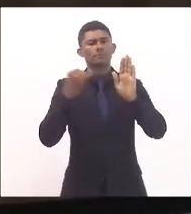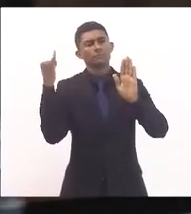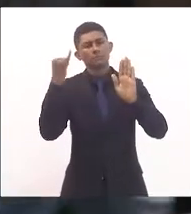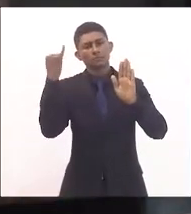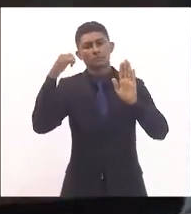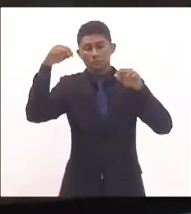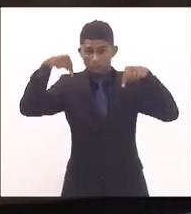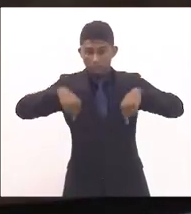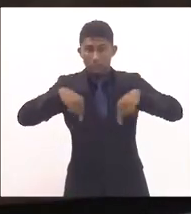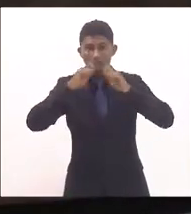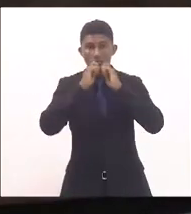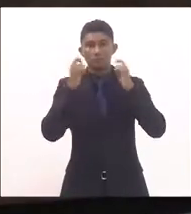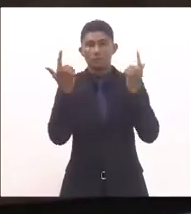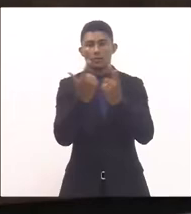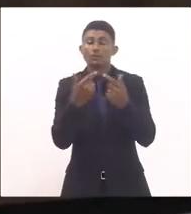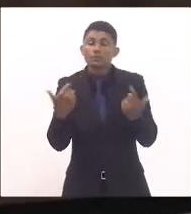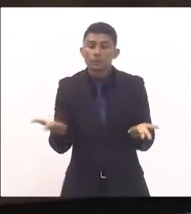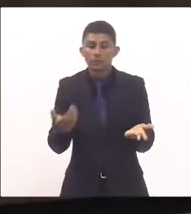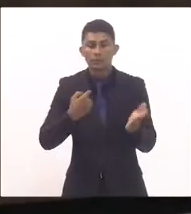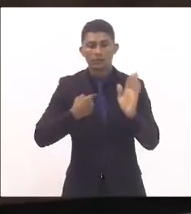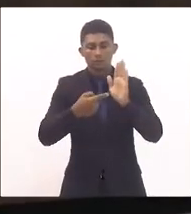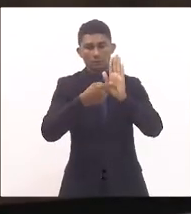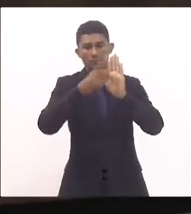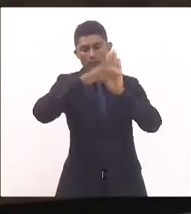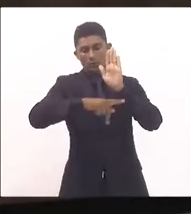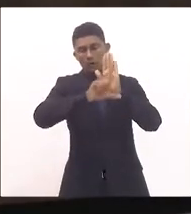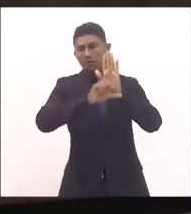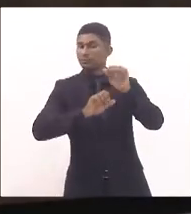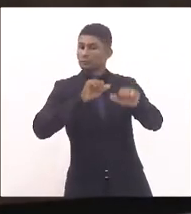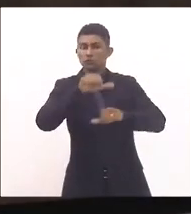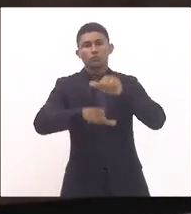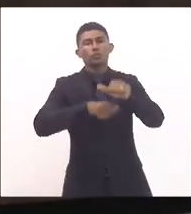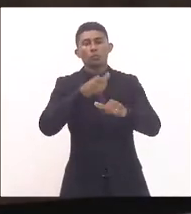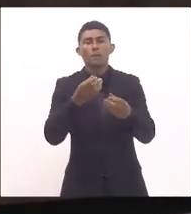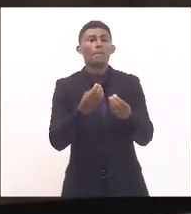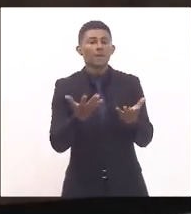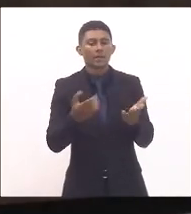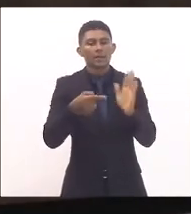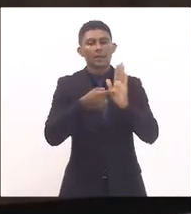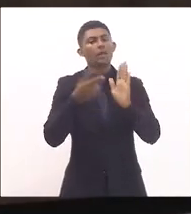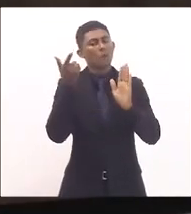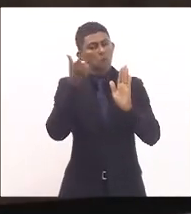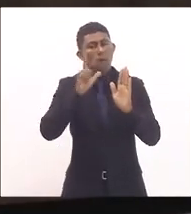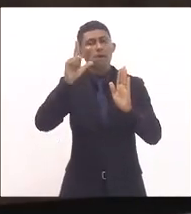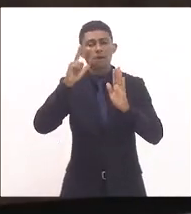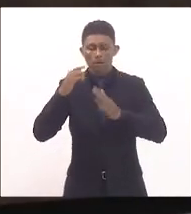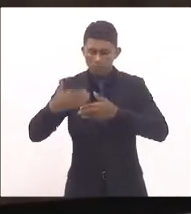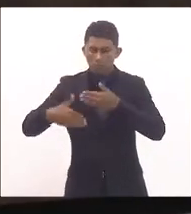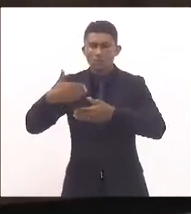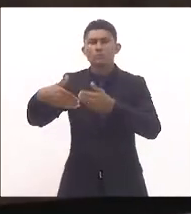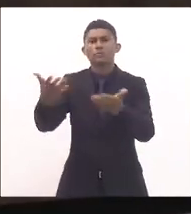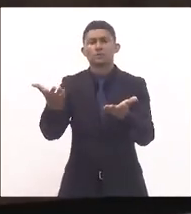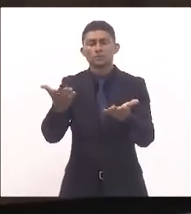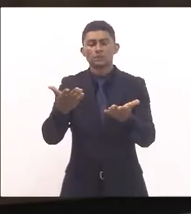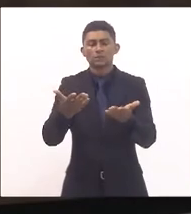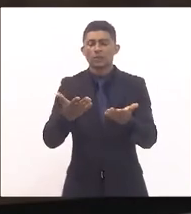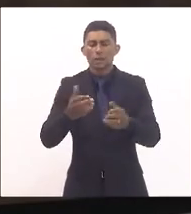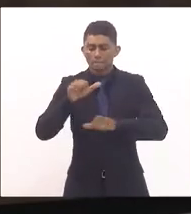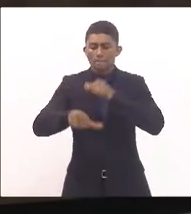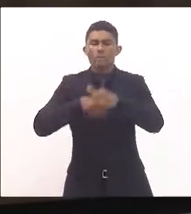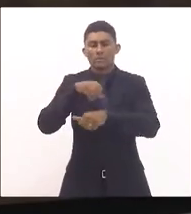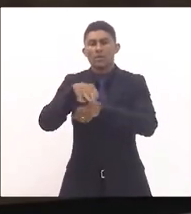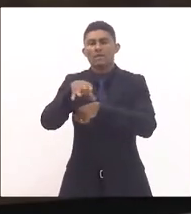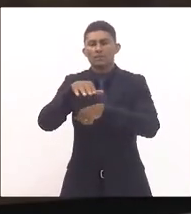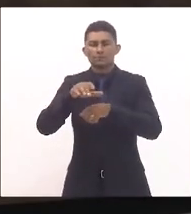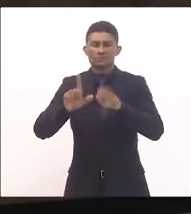esta casa, eu transformei o projeto para que o projeto continue avançando, para não transformá-lo em uma indicação legislativa.